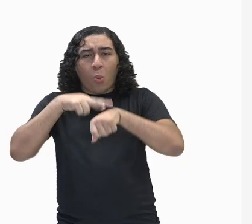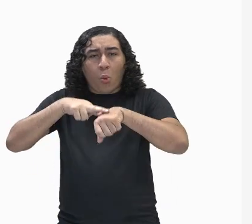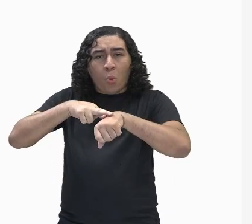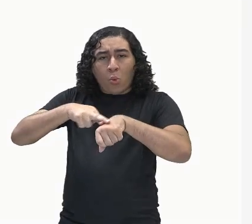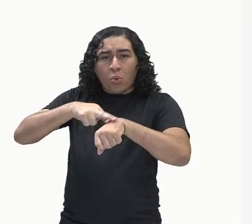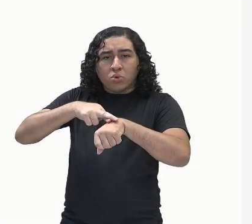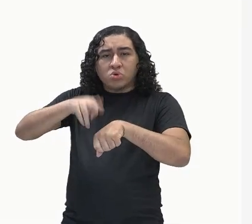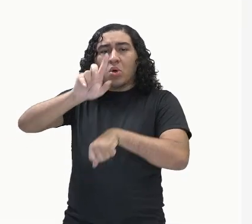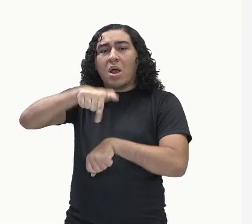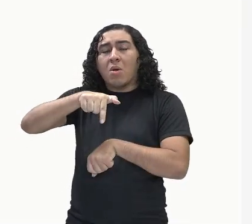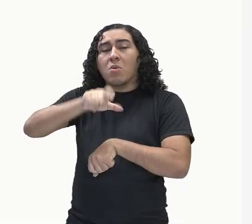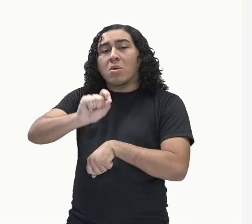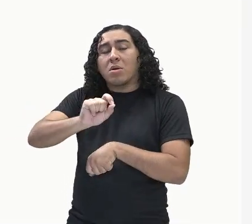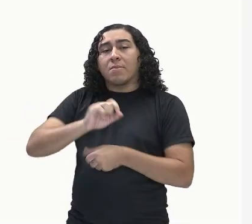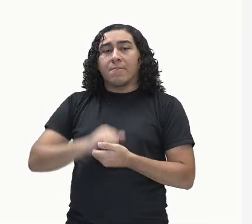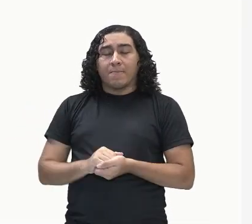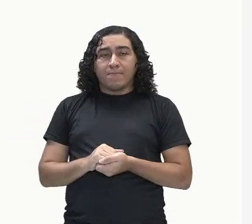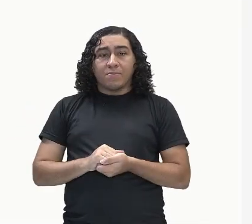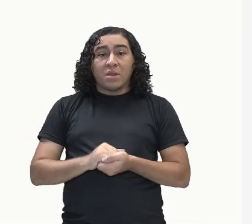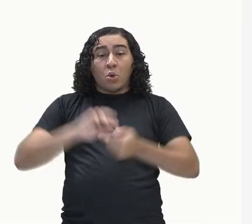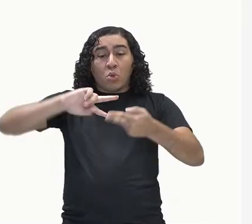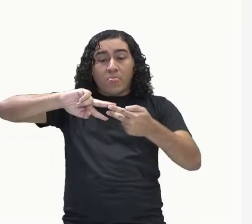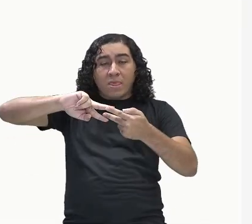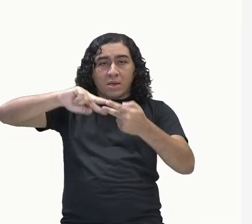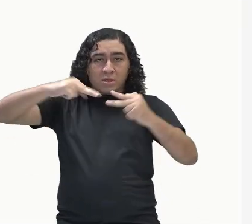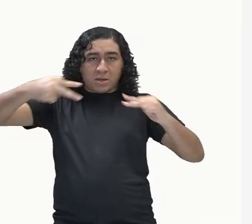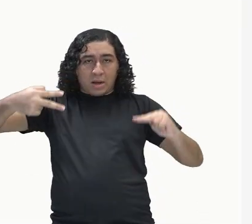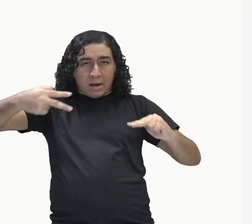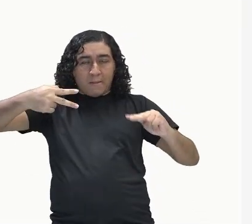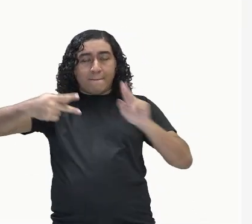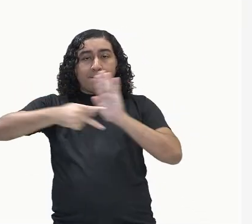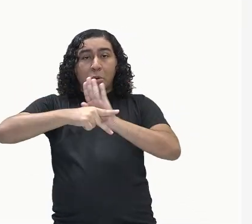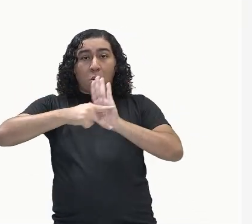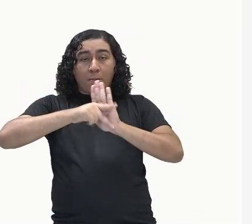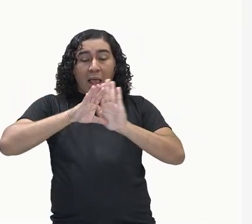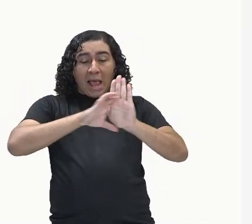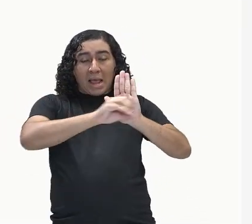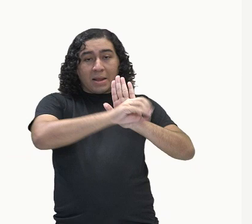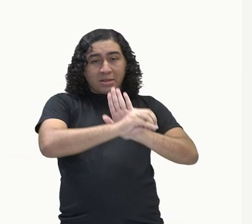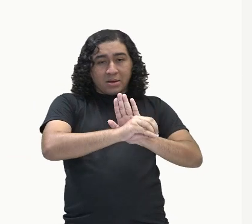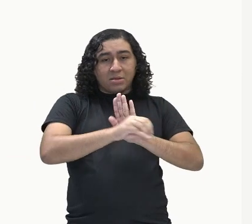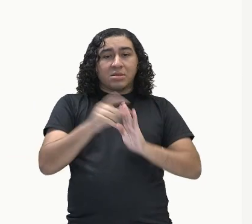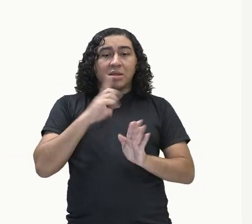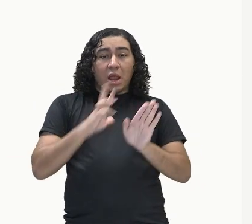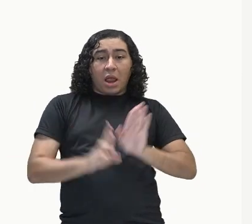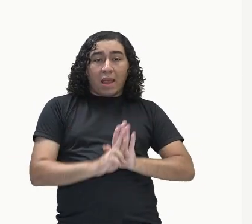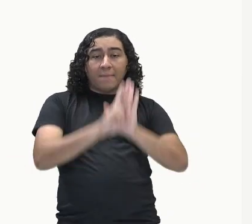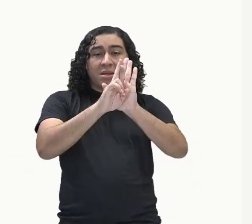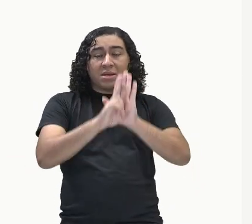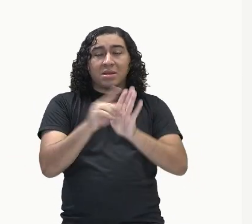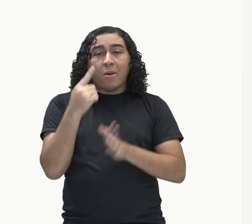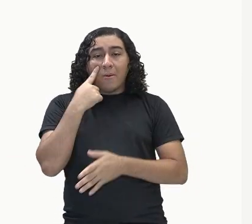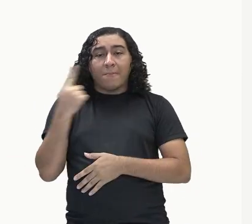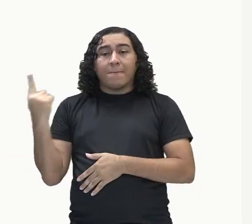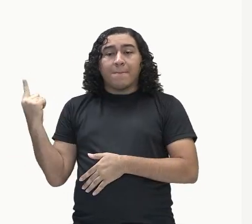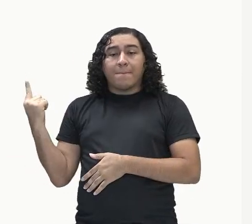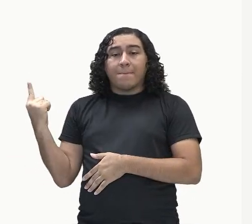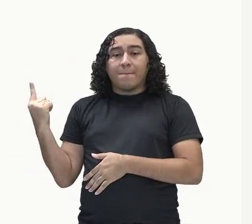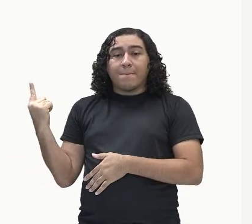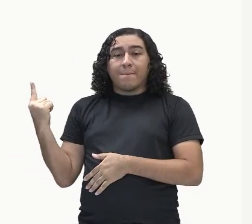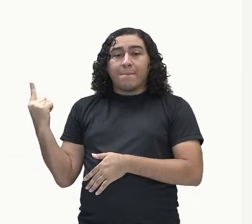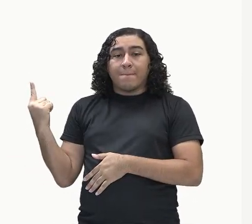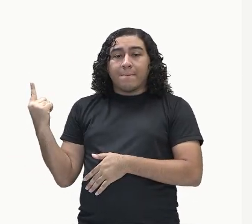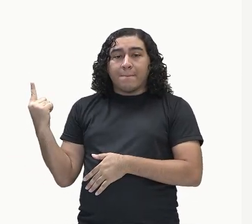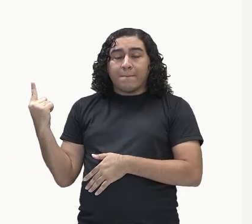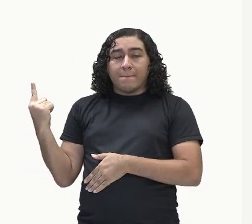representa pra gente o material genético né então a gente tem tem aqui a representação do material genético